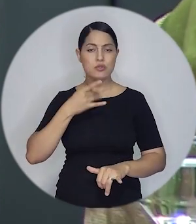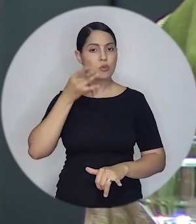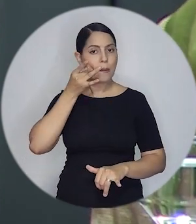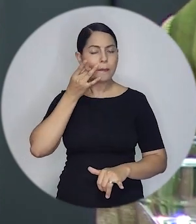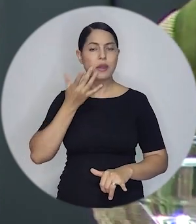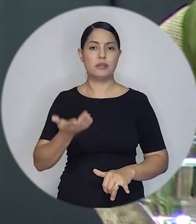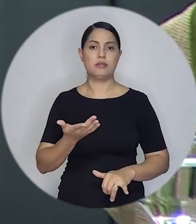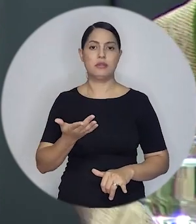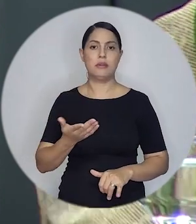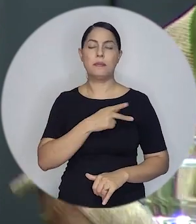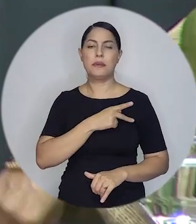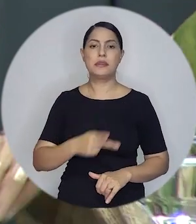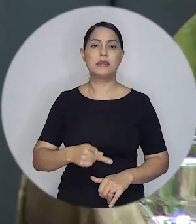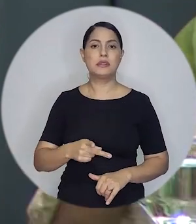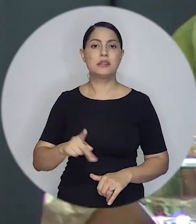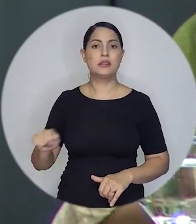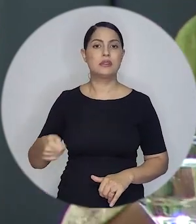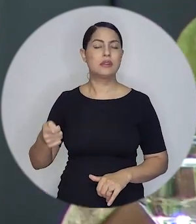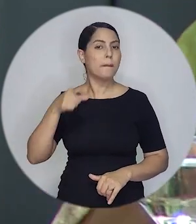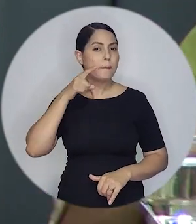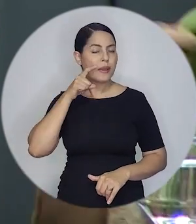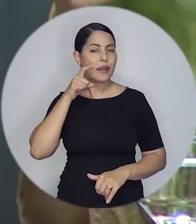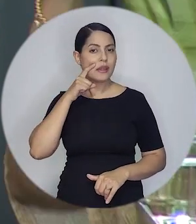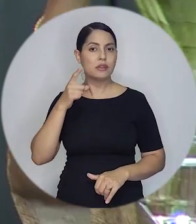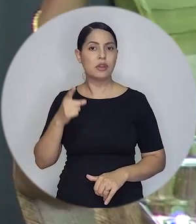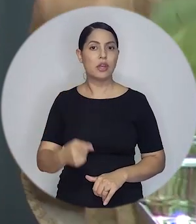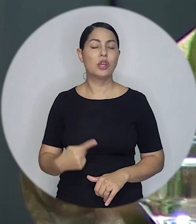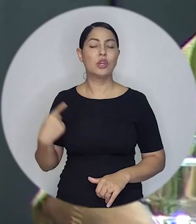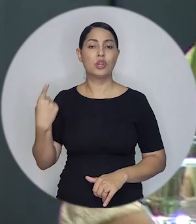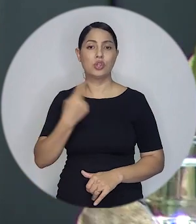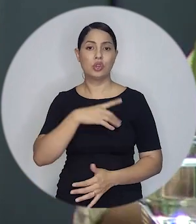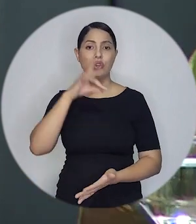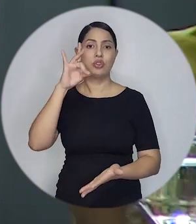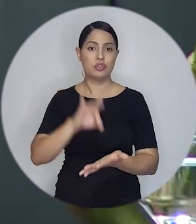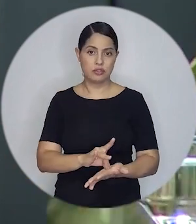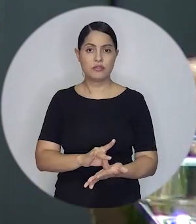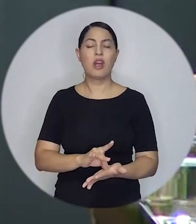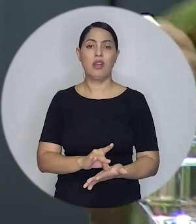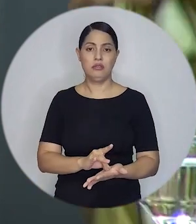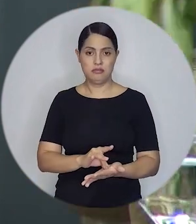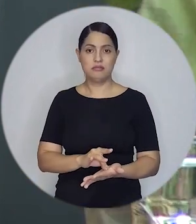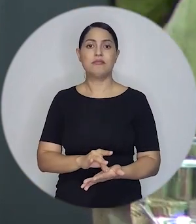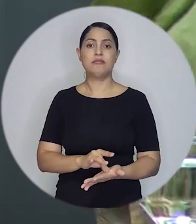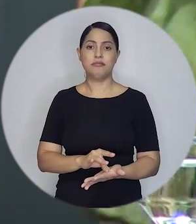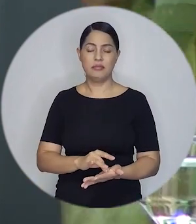este relato pessoal na pessoa do presidente Beto, do Délio, de garantir na